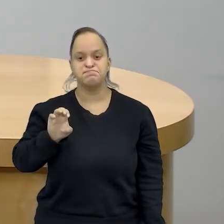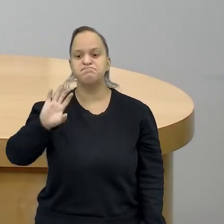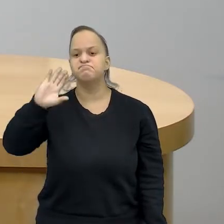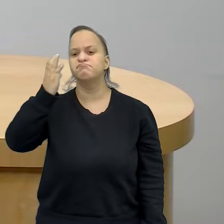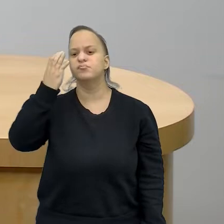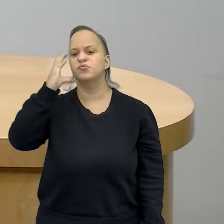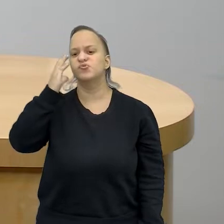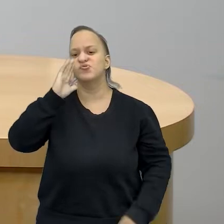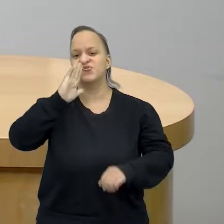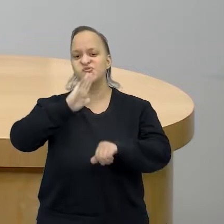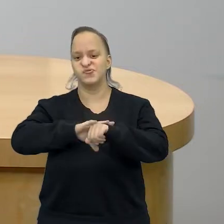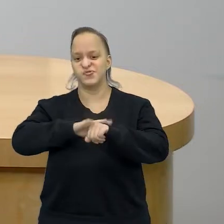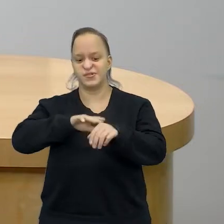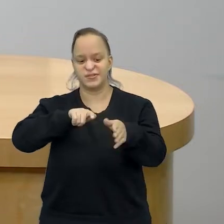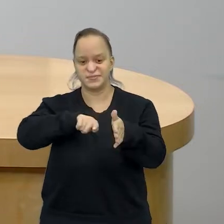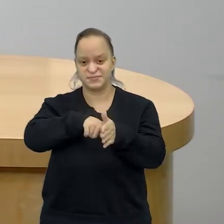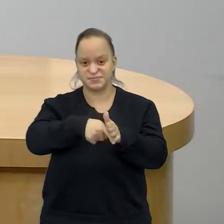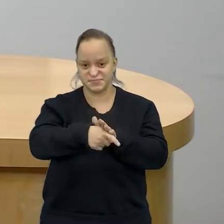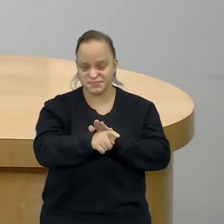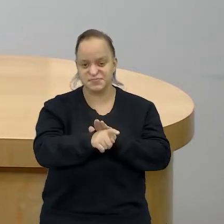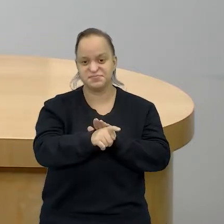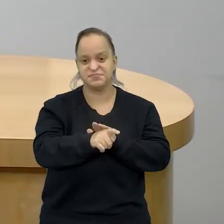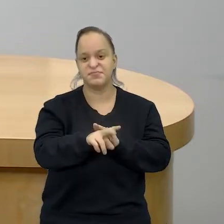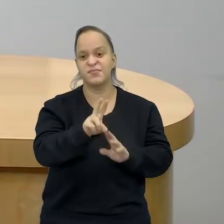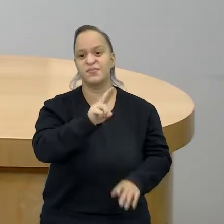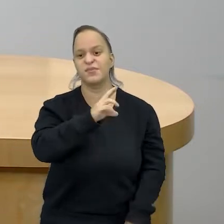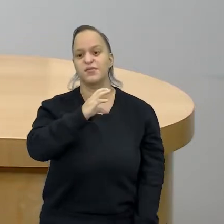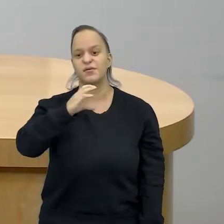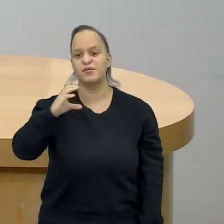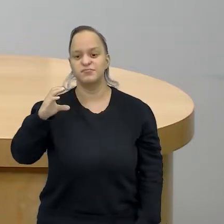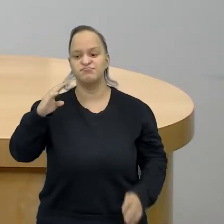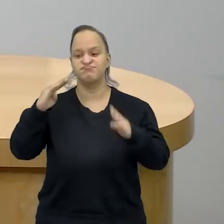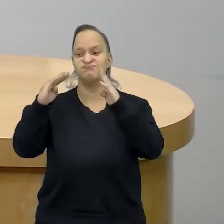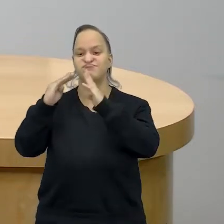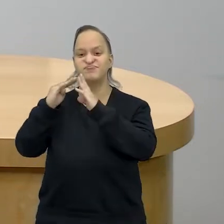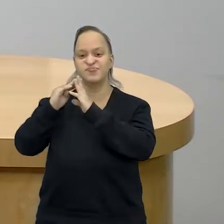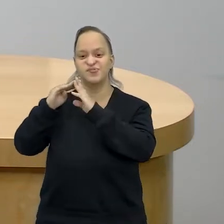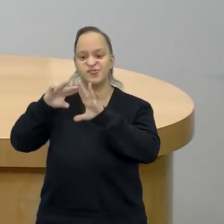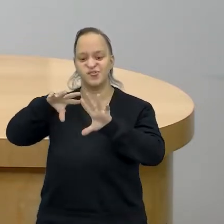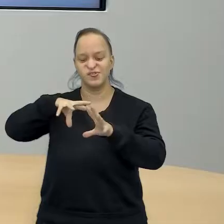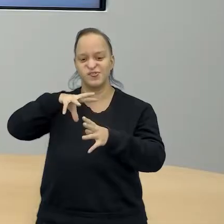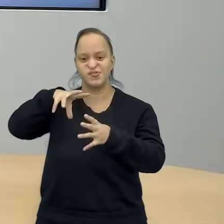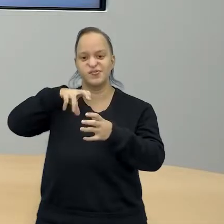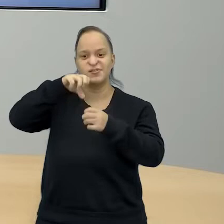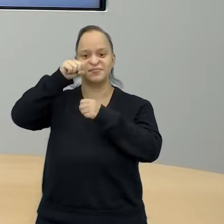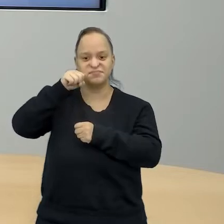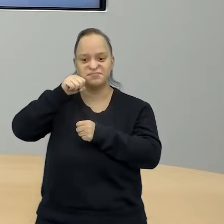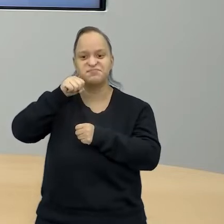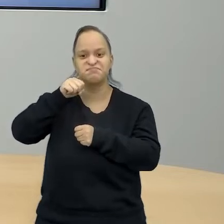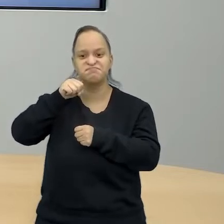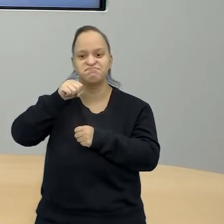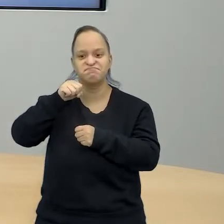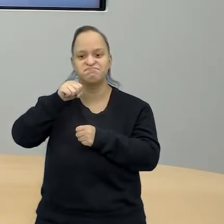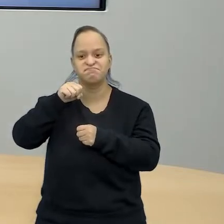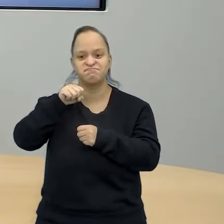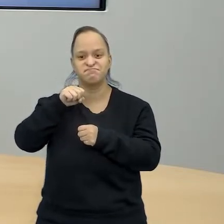em Ações, Unidade Curricular Projeto Casa Sustentável, do componente curricular